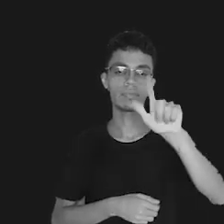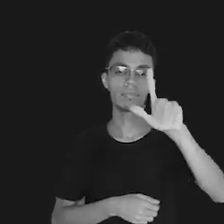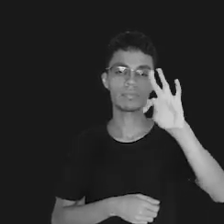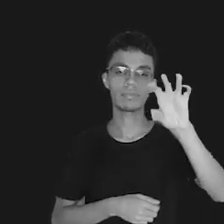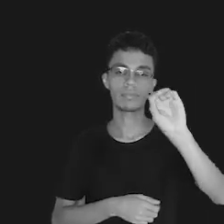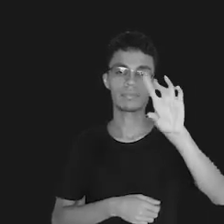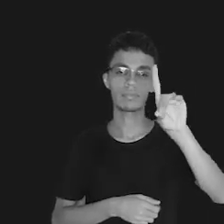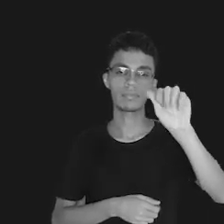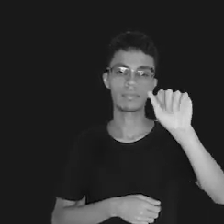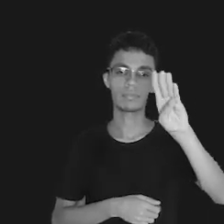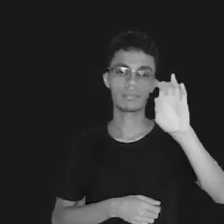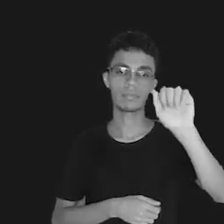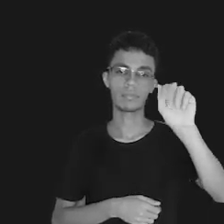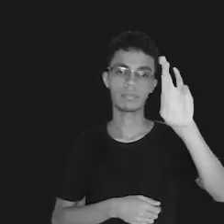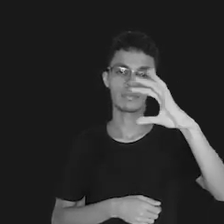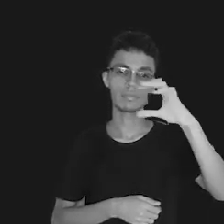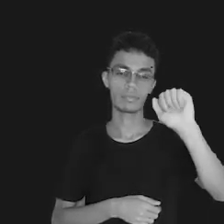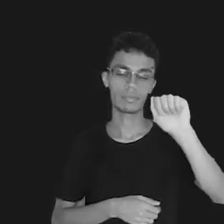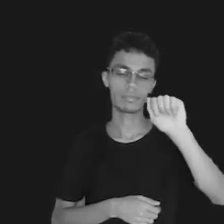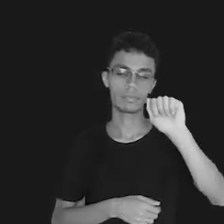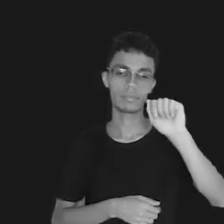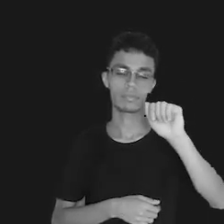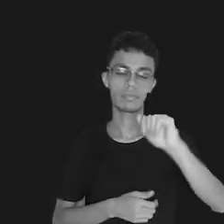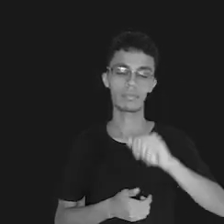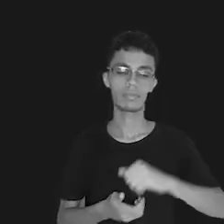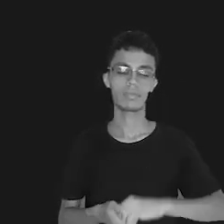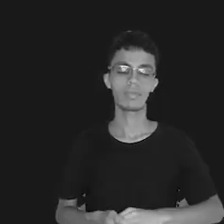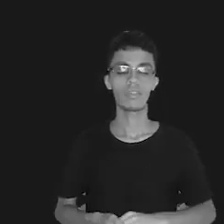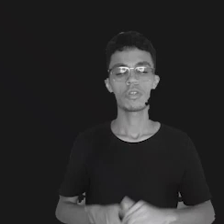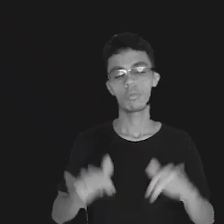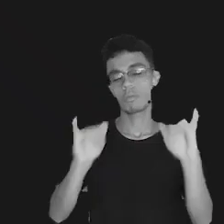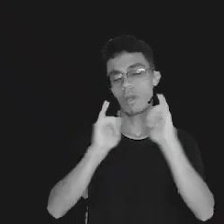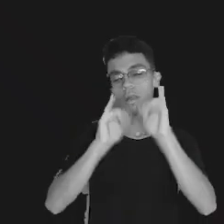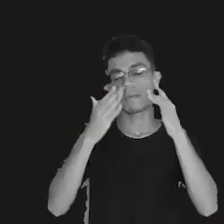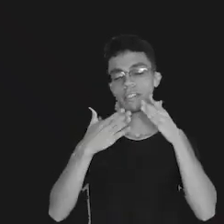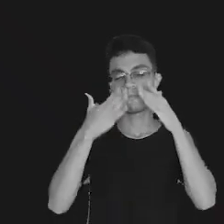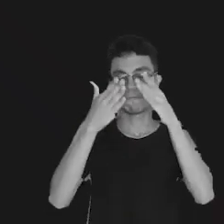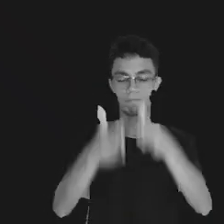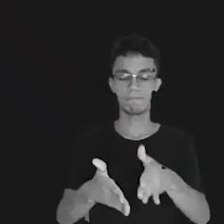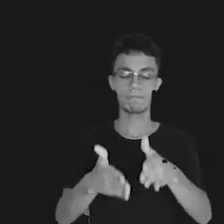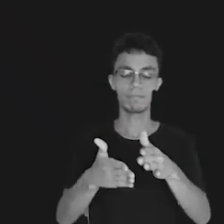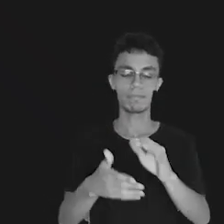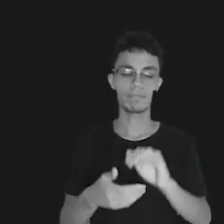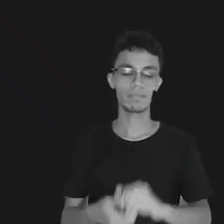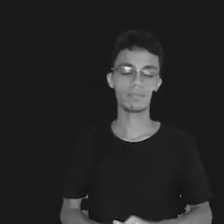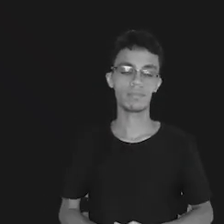de Camiri, que é a primeira falando diretamente, talvez,